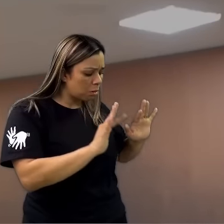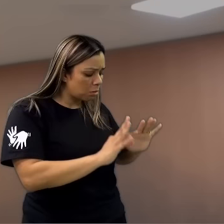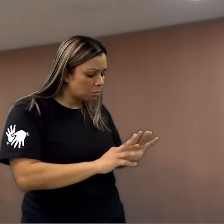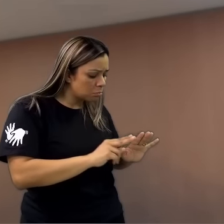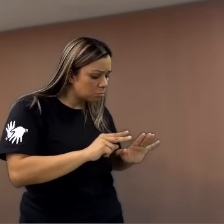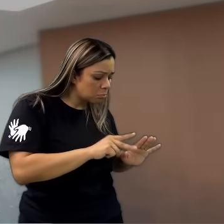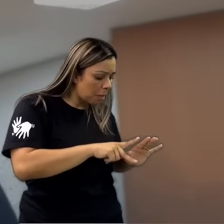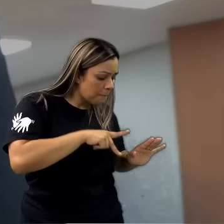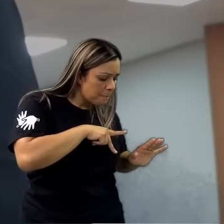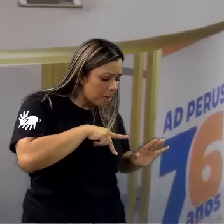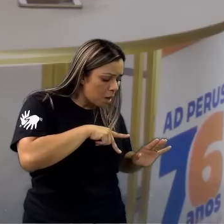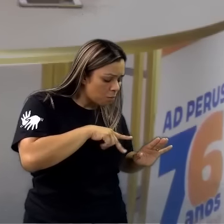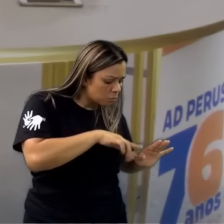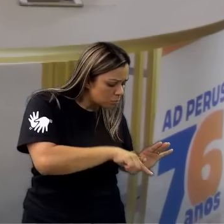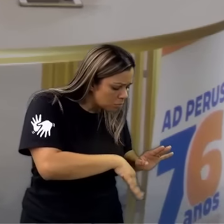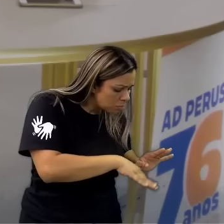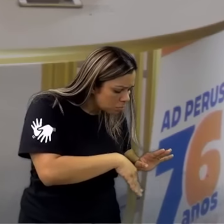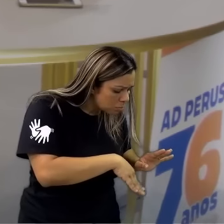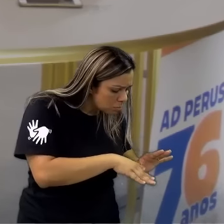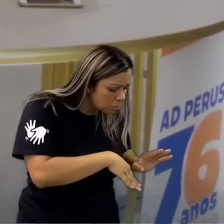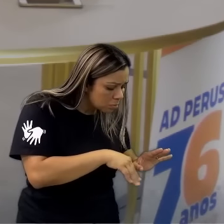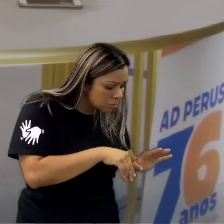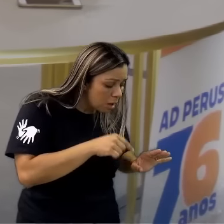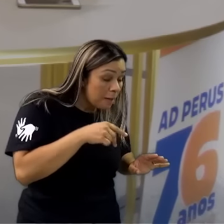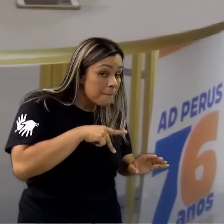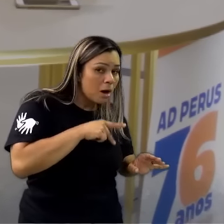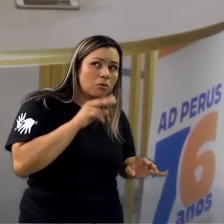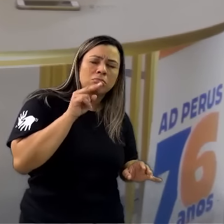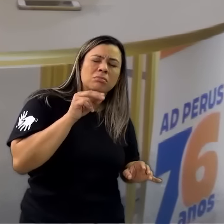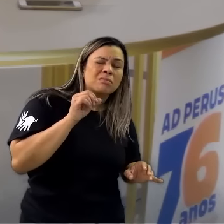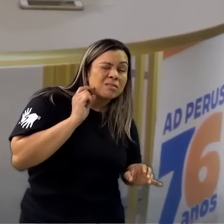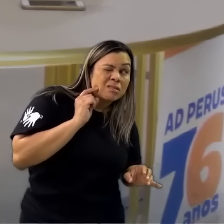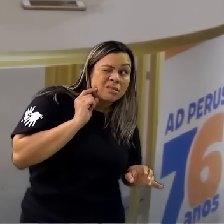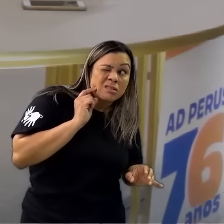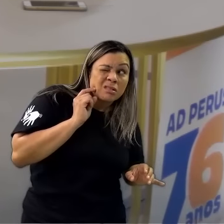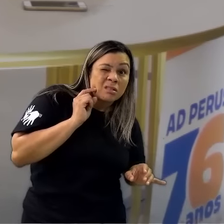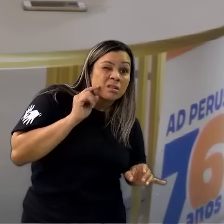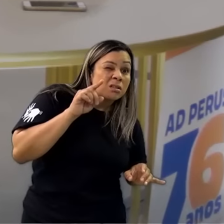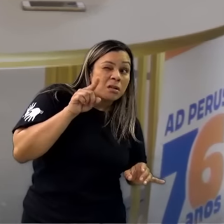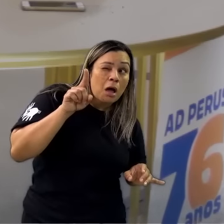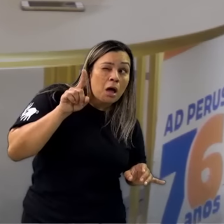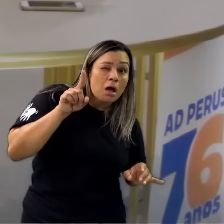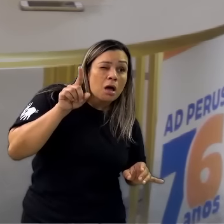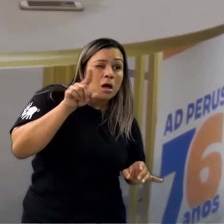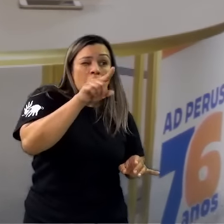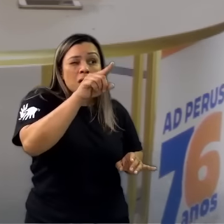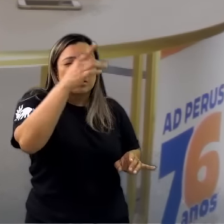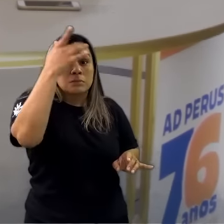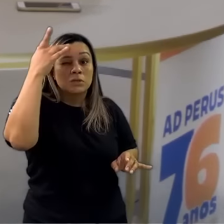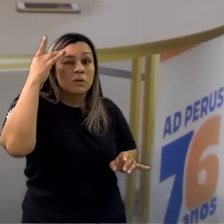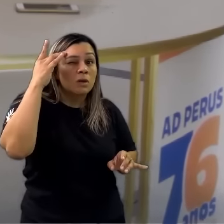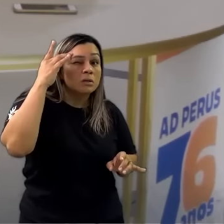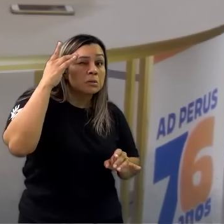abriu a beirada do ouro e disse Os Perseguidores estão aí não não me matar ainda não